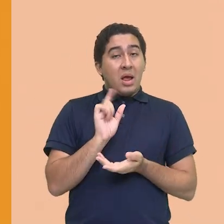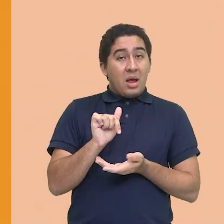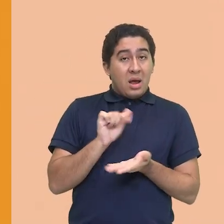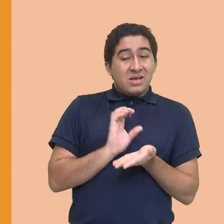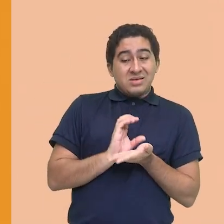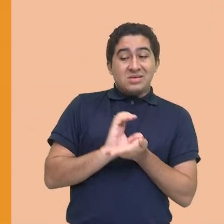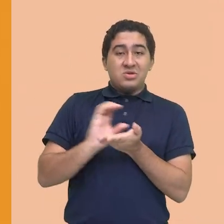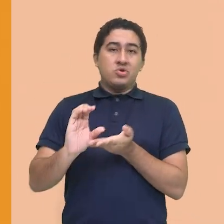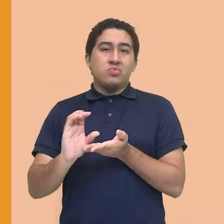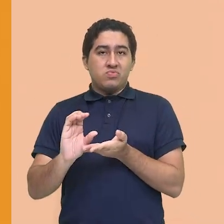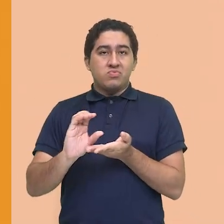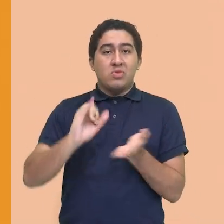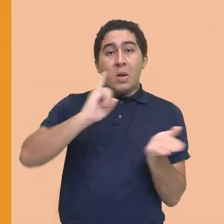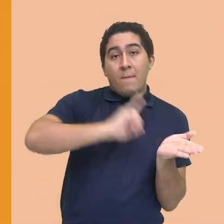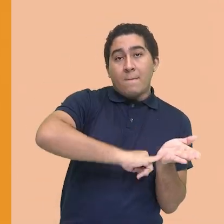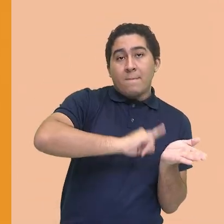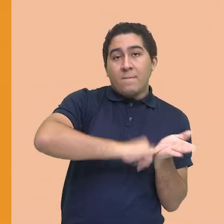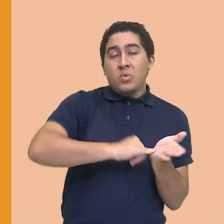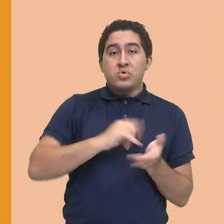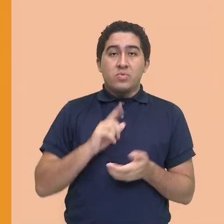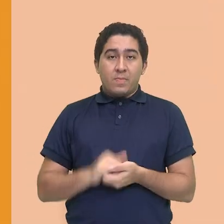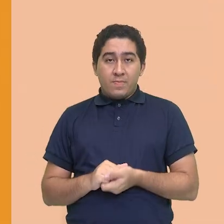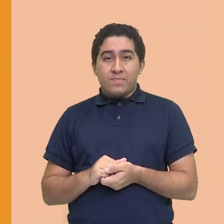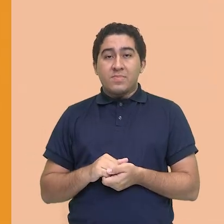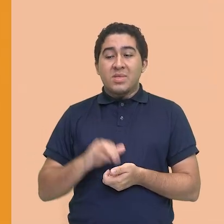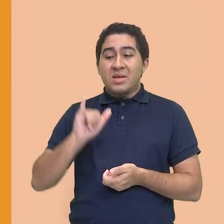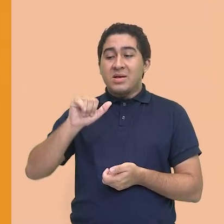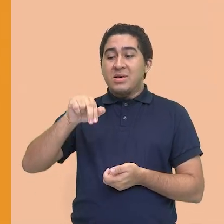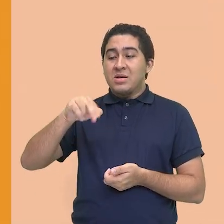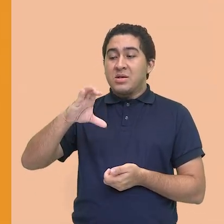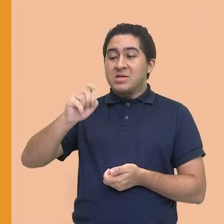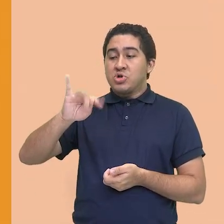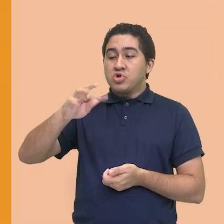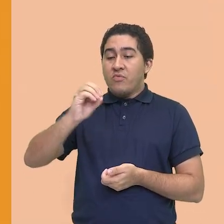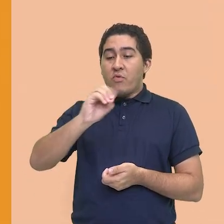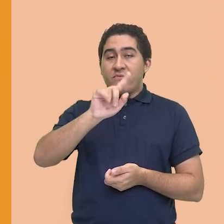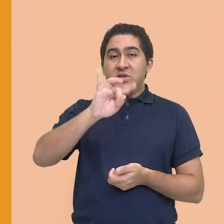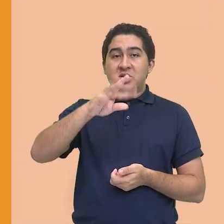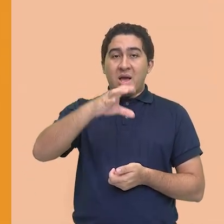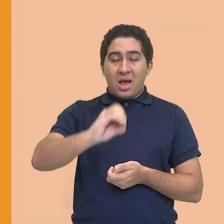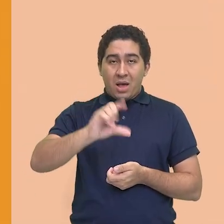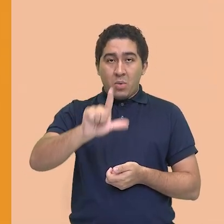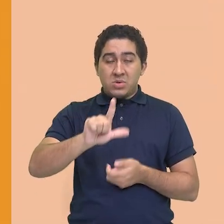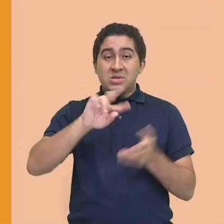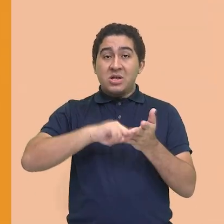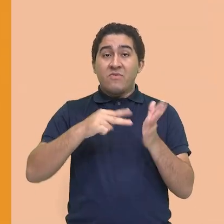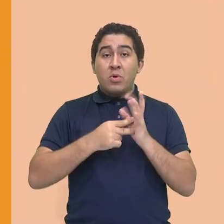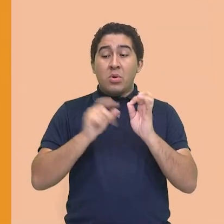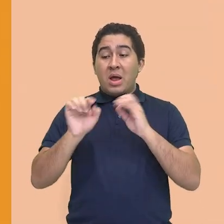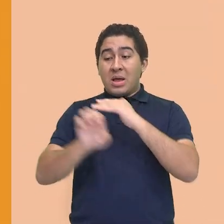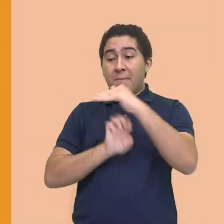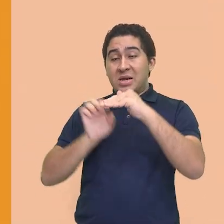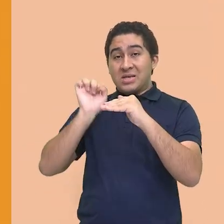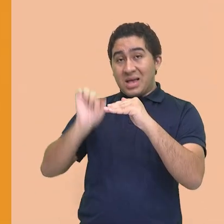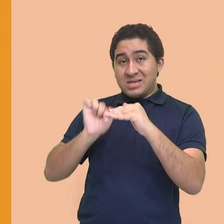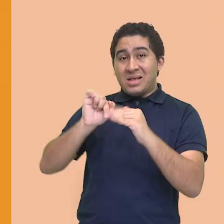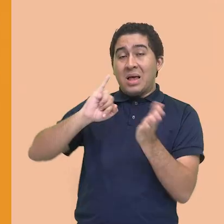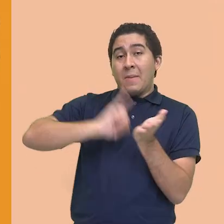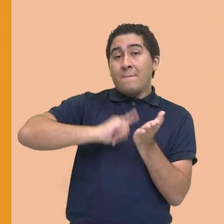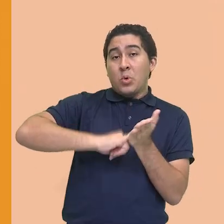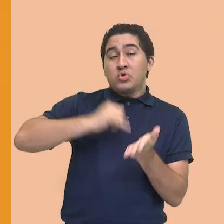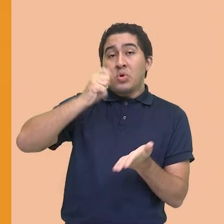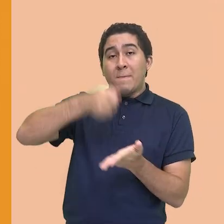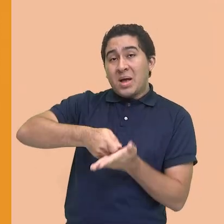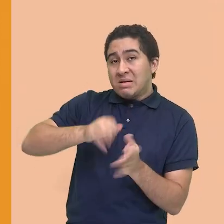O que é incentivo fiscal, gente? É basicamente a não cobrança de alguma tributação que faz com que seja atrativo que